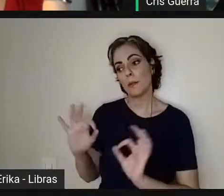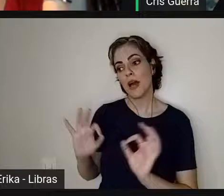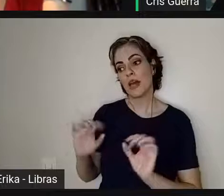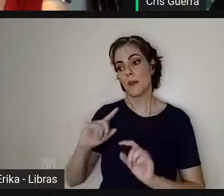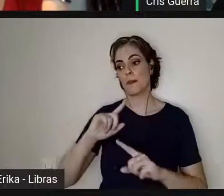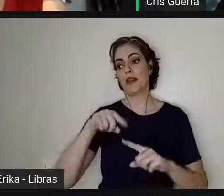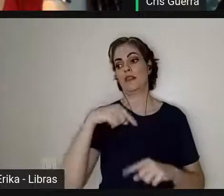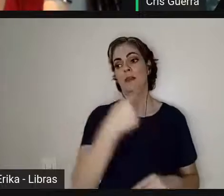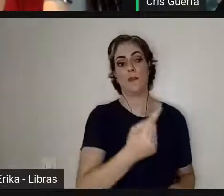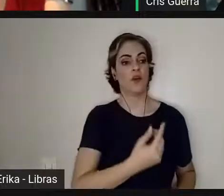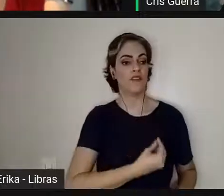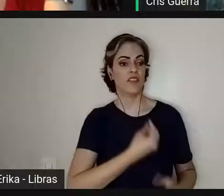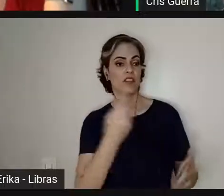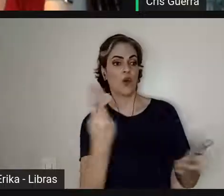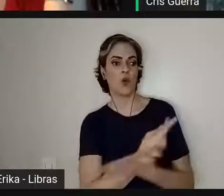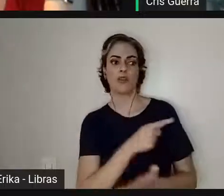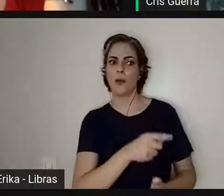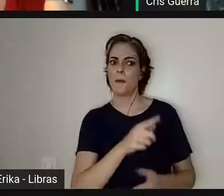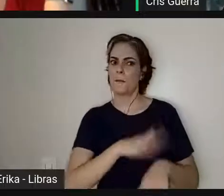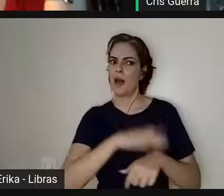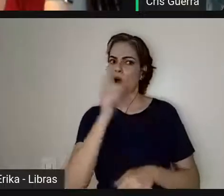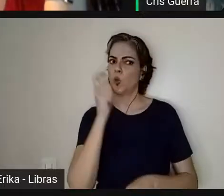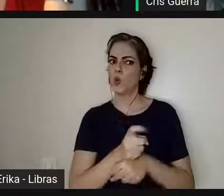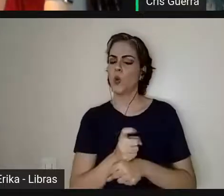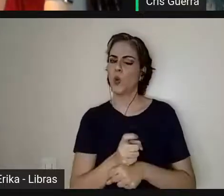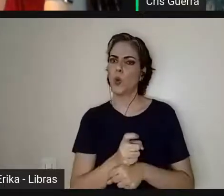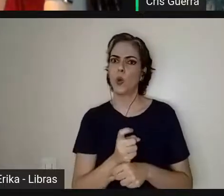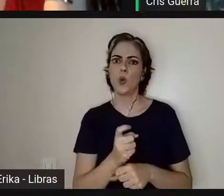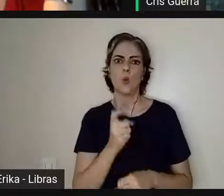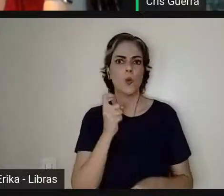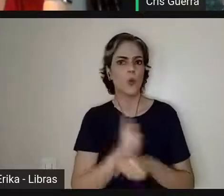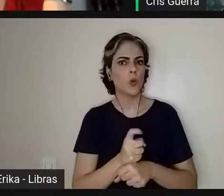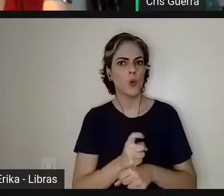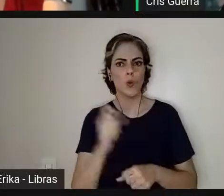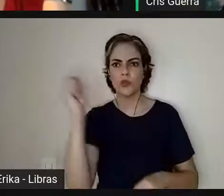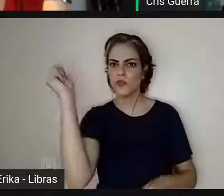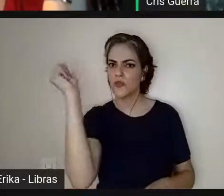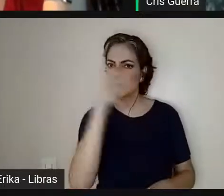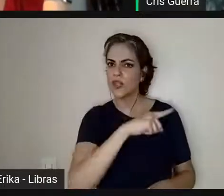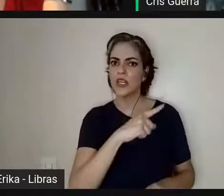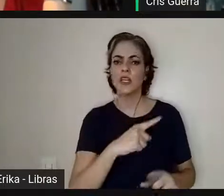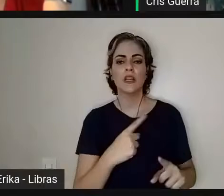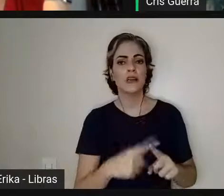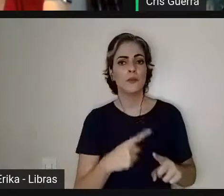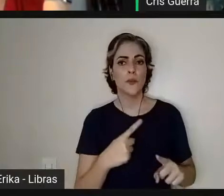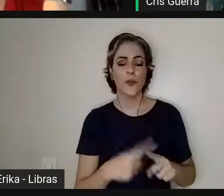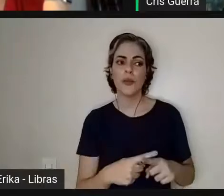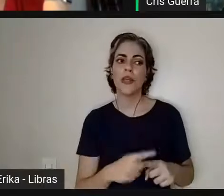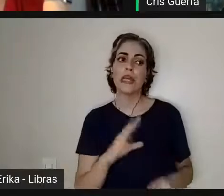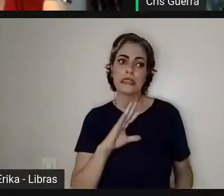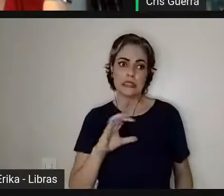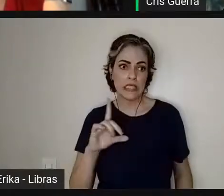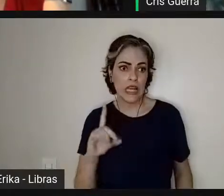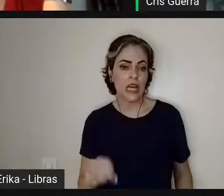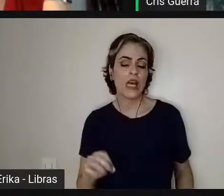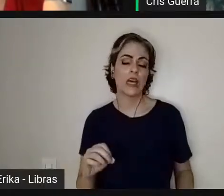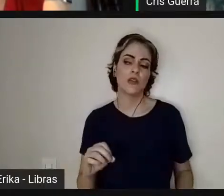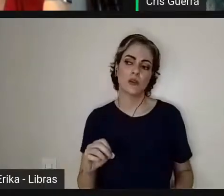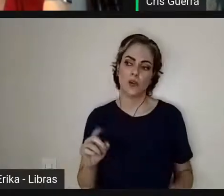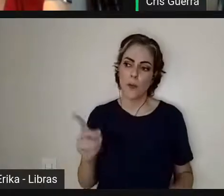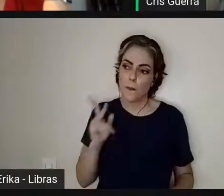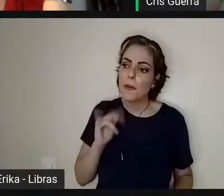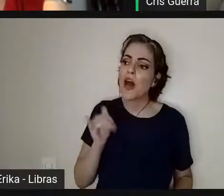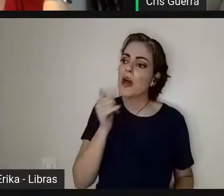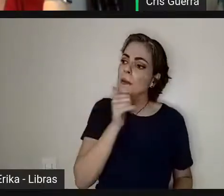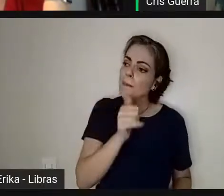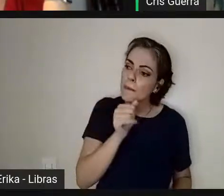golpe da vida que foi muito mais duro, né? Afinal de contas, querendo ou não, por mais que tenha sido cedo, perder os pais ainda está um